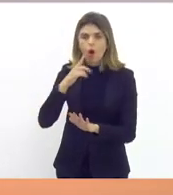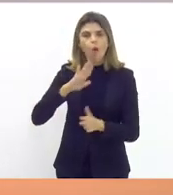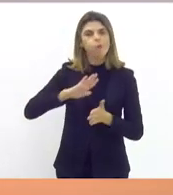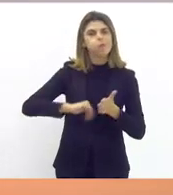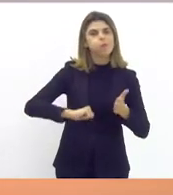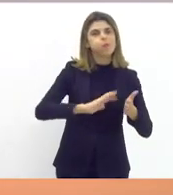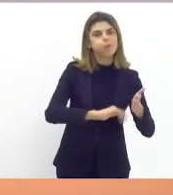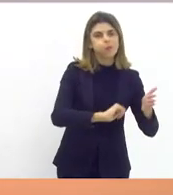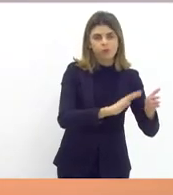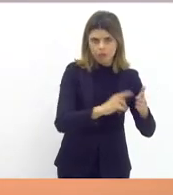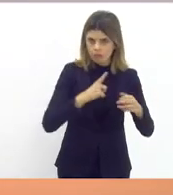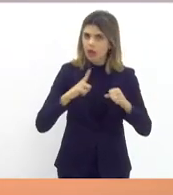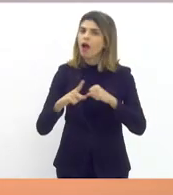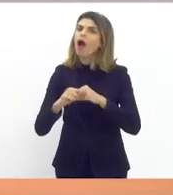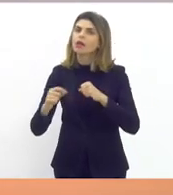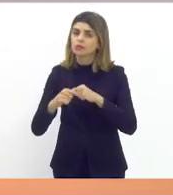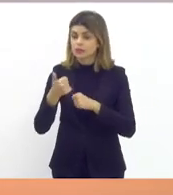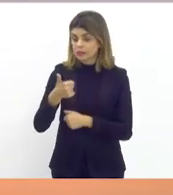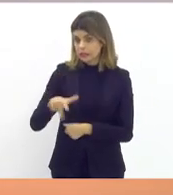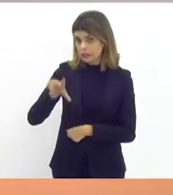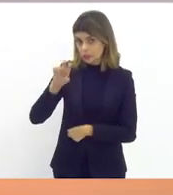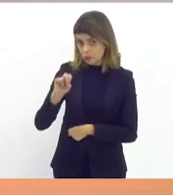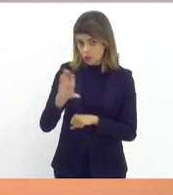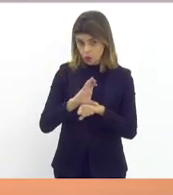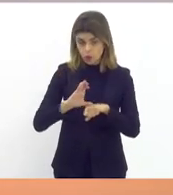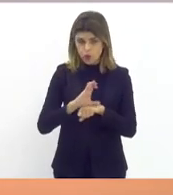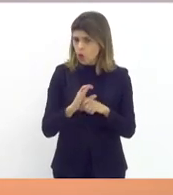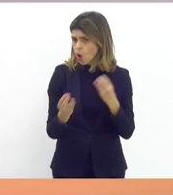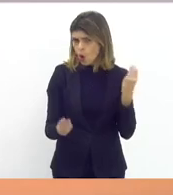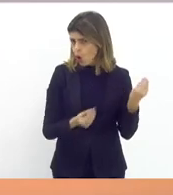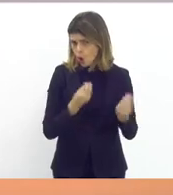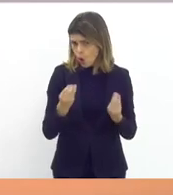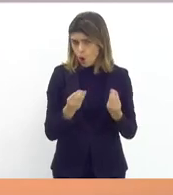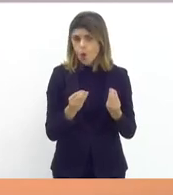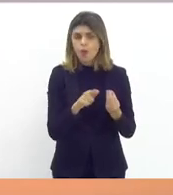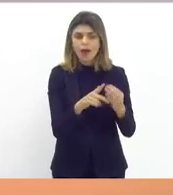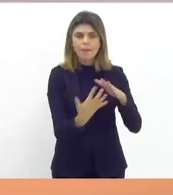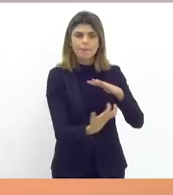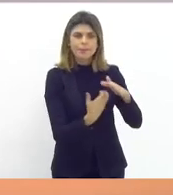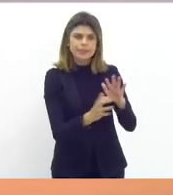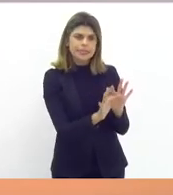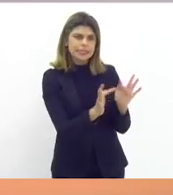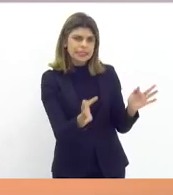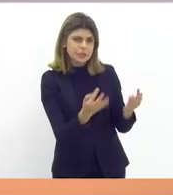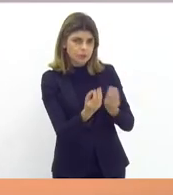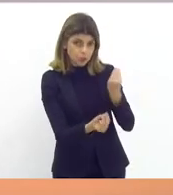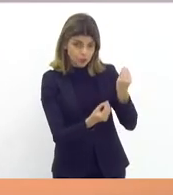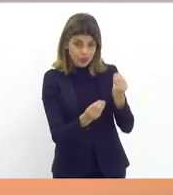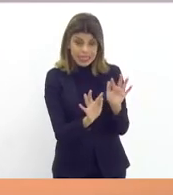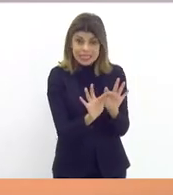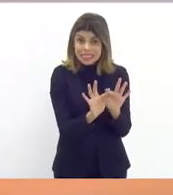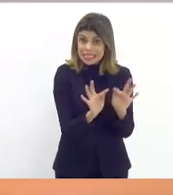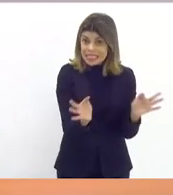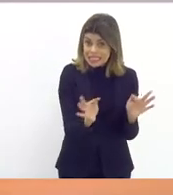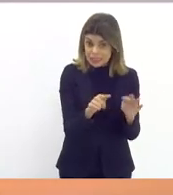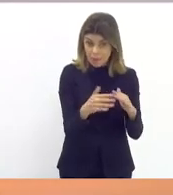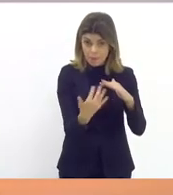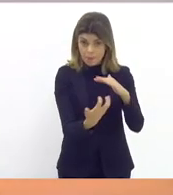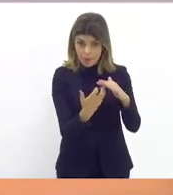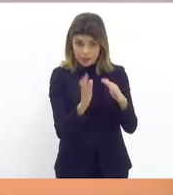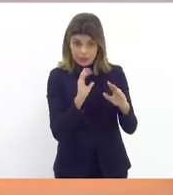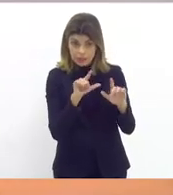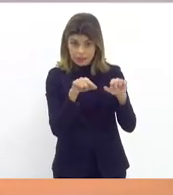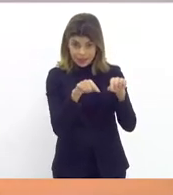artigo 150 da Constituição. Com relação ao Simples, como é que vai funcionar o Simples? É um ponto importante. O Simples, se ele ficar no